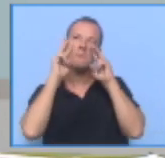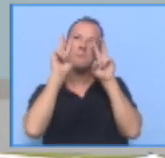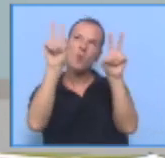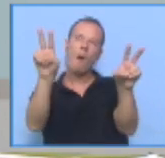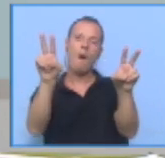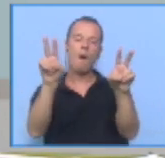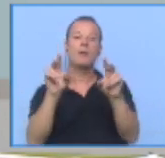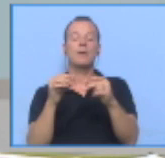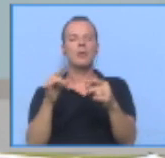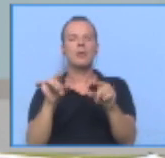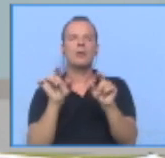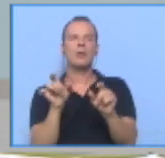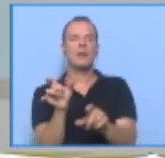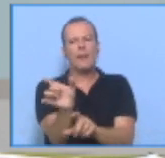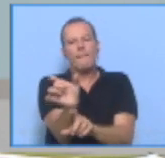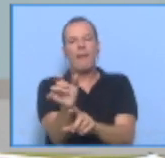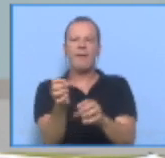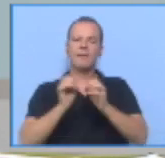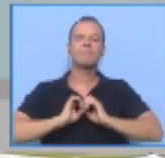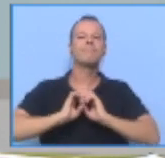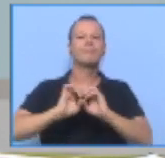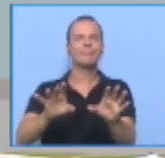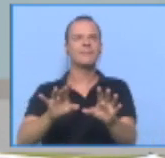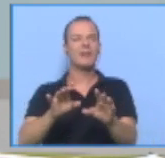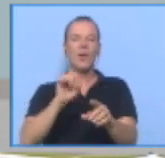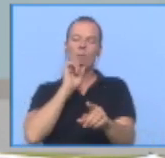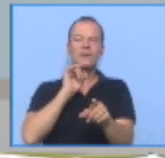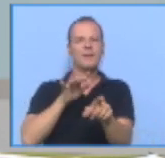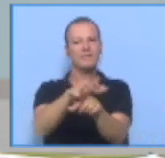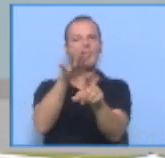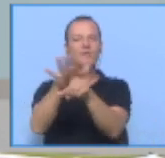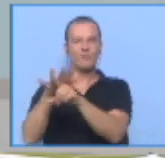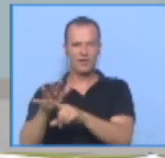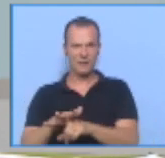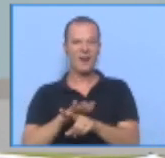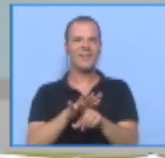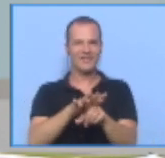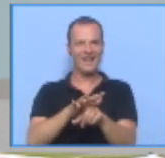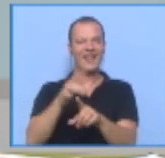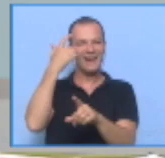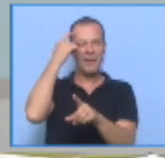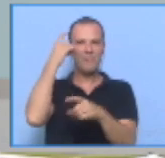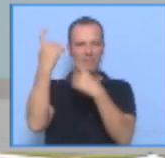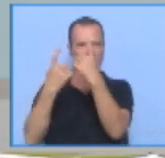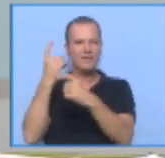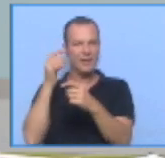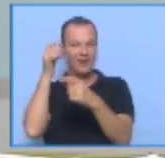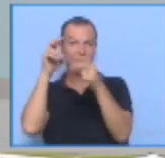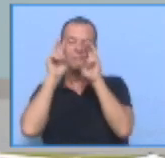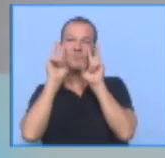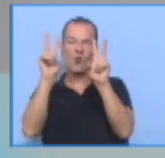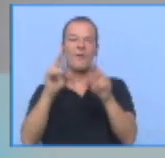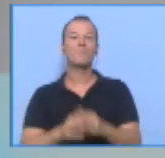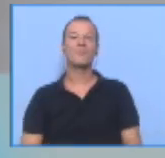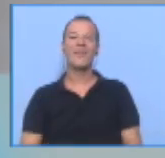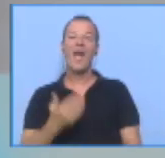deixar que a palavra possa ser também uma inspiração para esse exercício novo de viver. Juan,